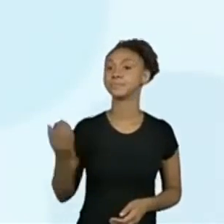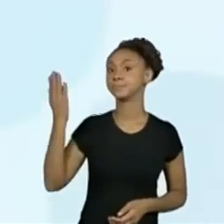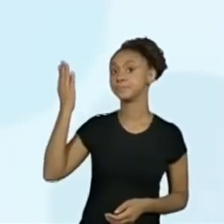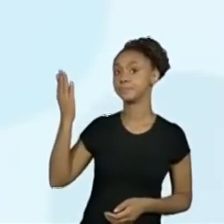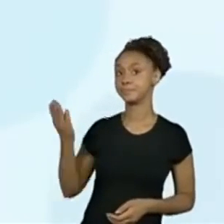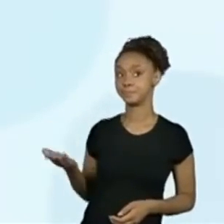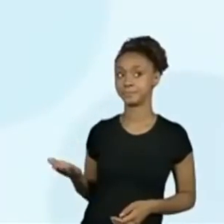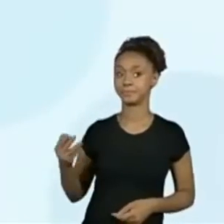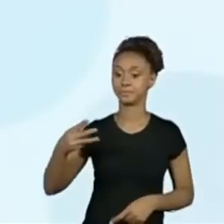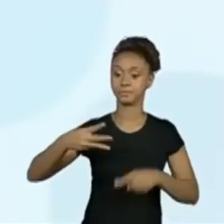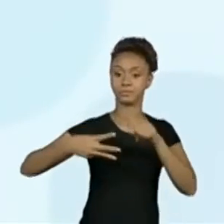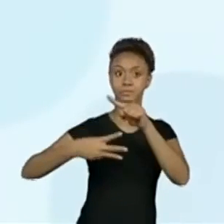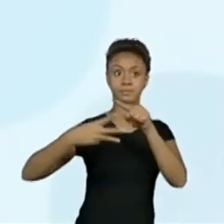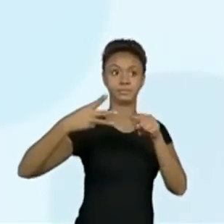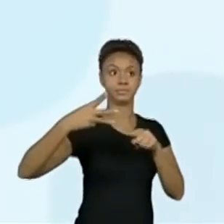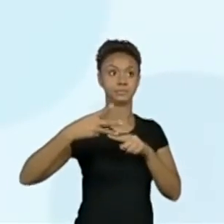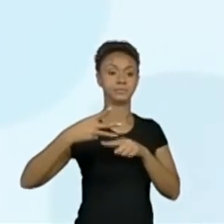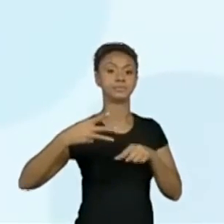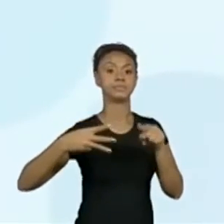vocês